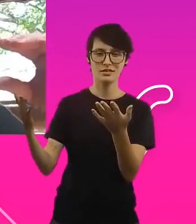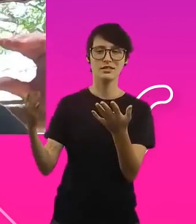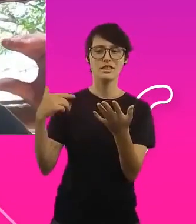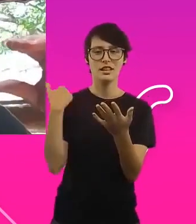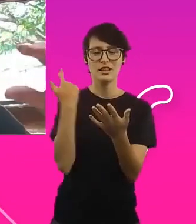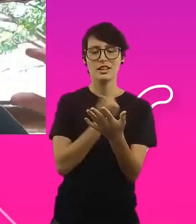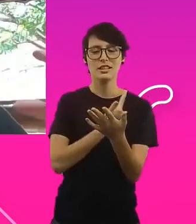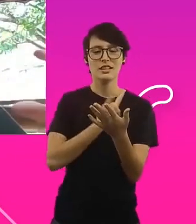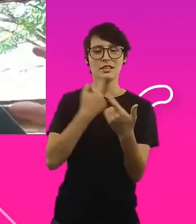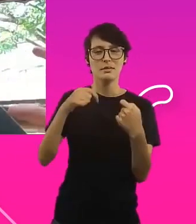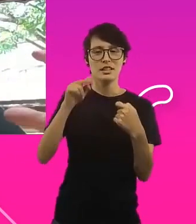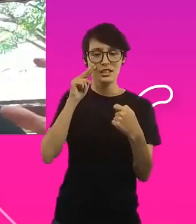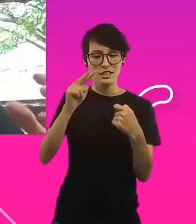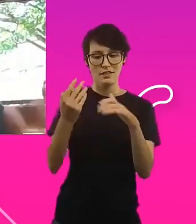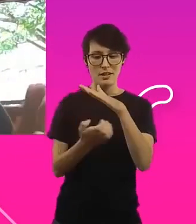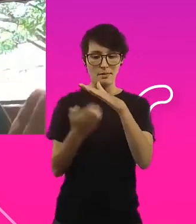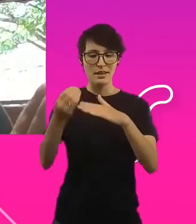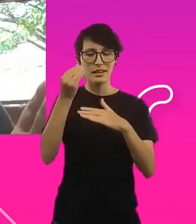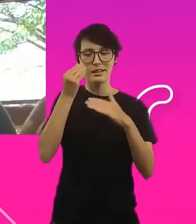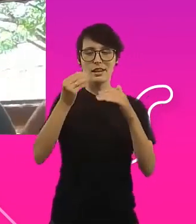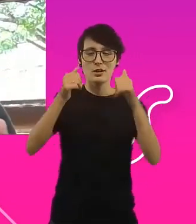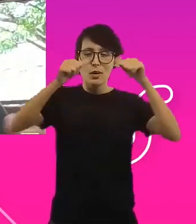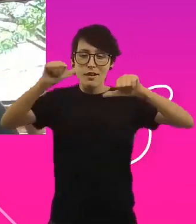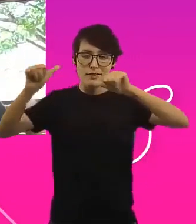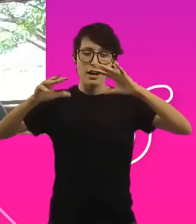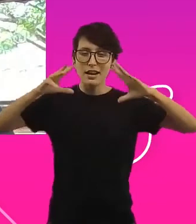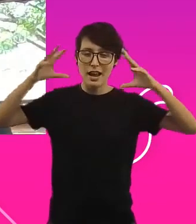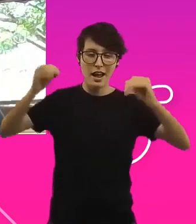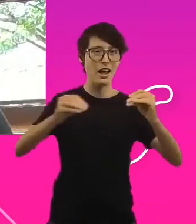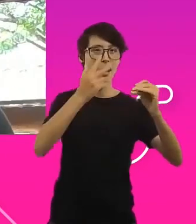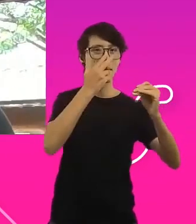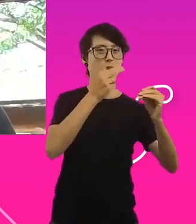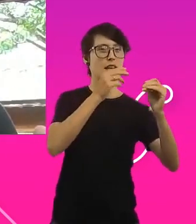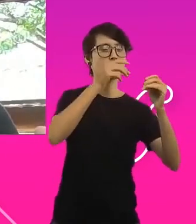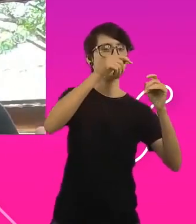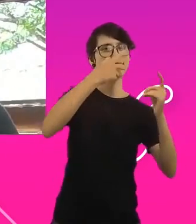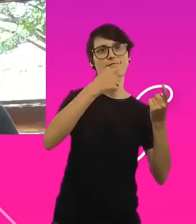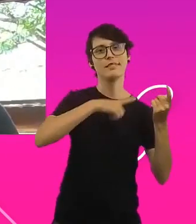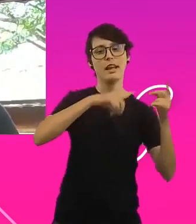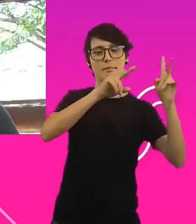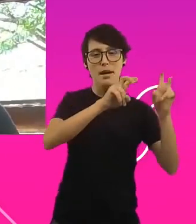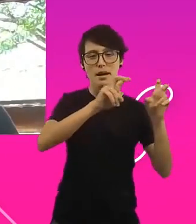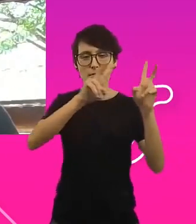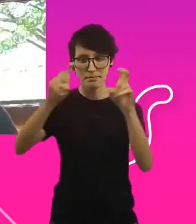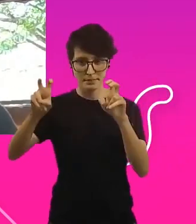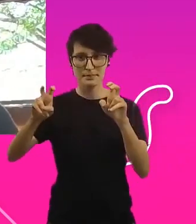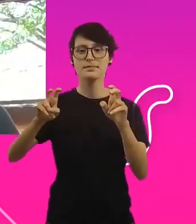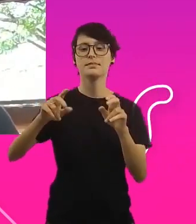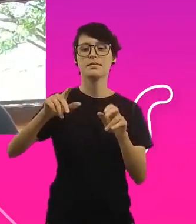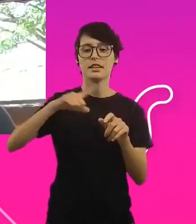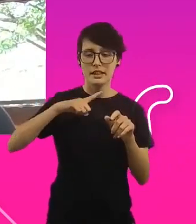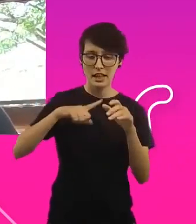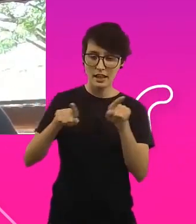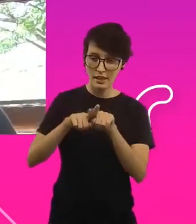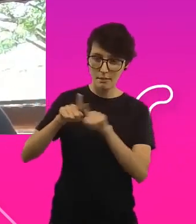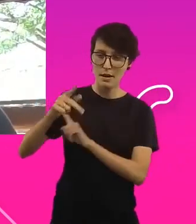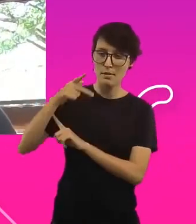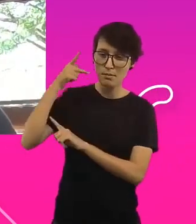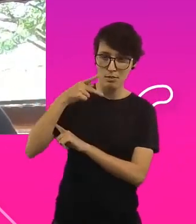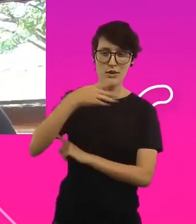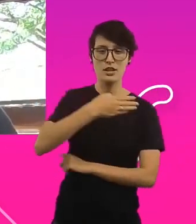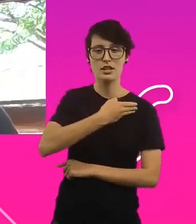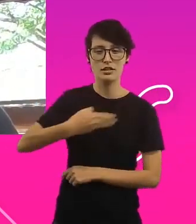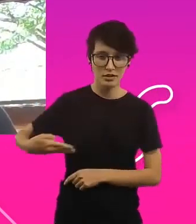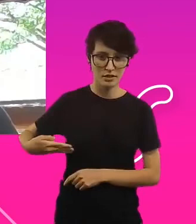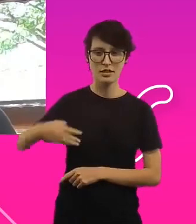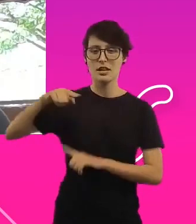a Carambola nesses pilares, e eu acho que a gente tem que trabalhar políticas públicas e iniciativas privadas e governamentais